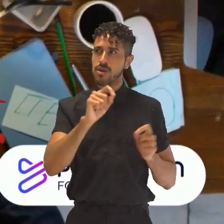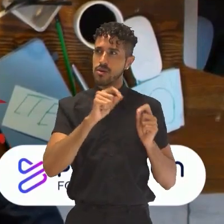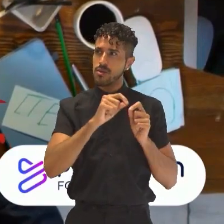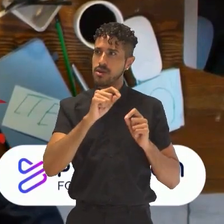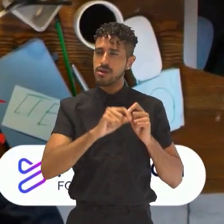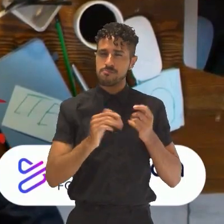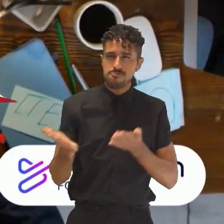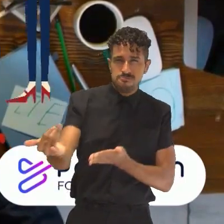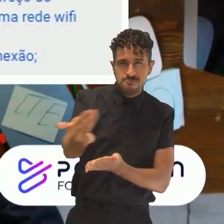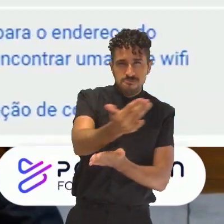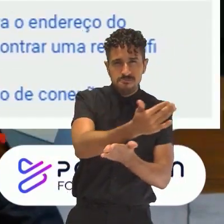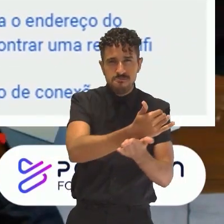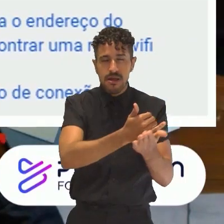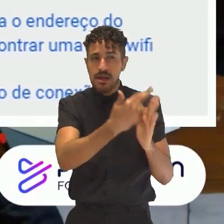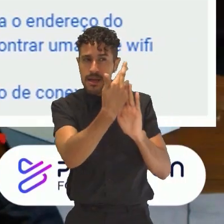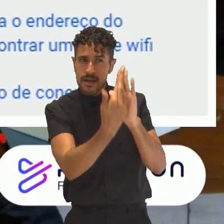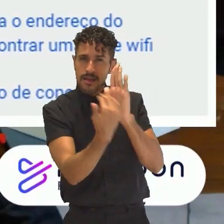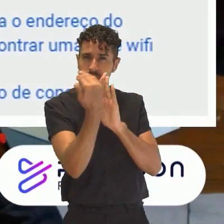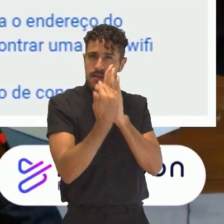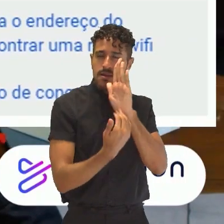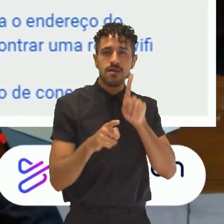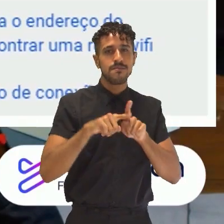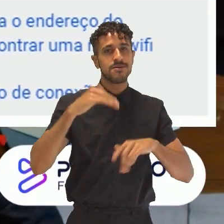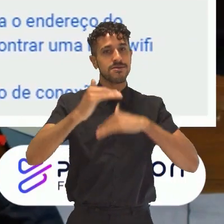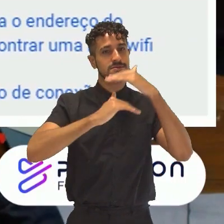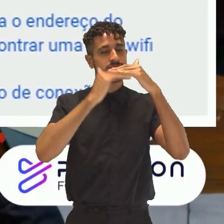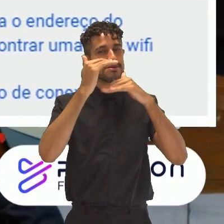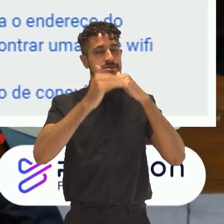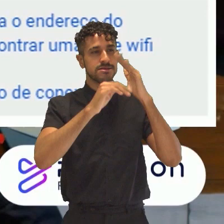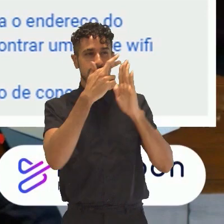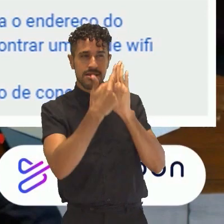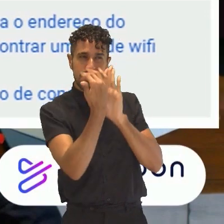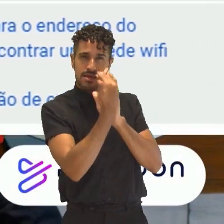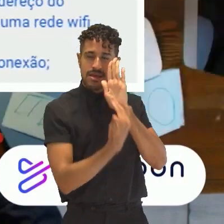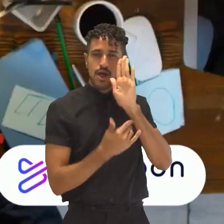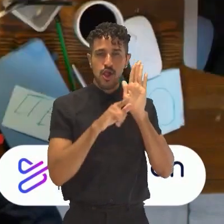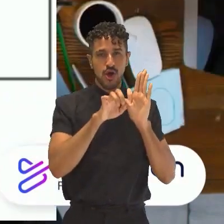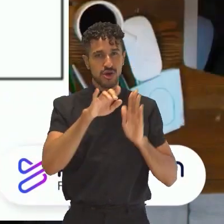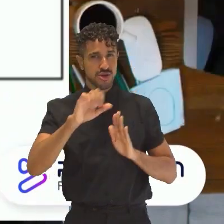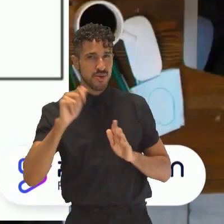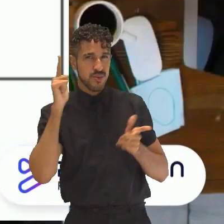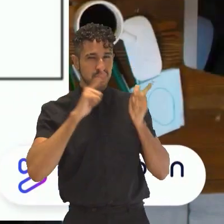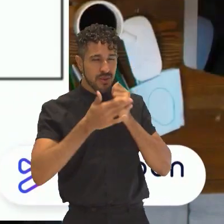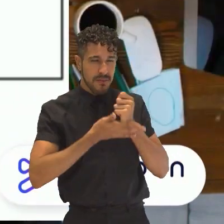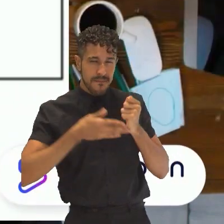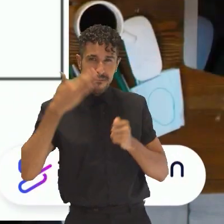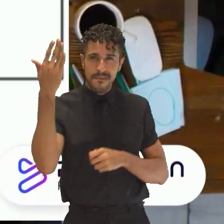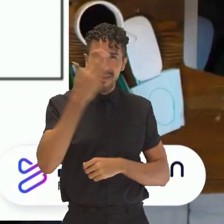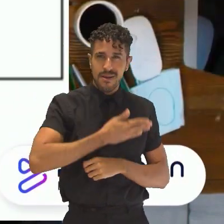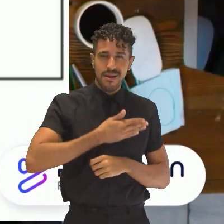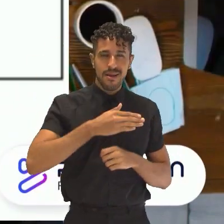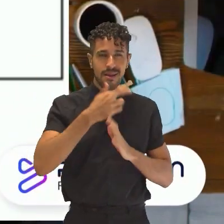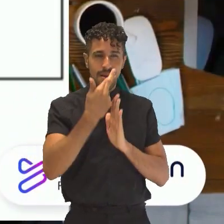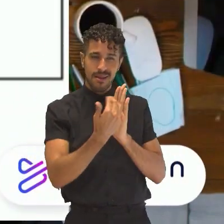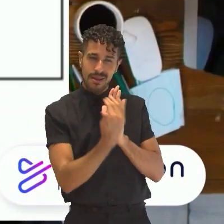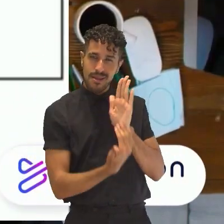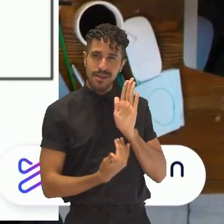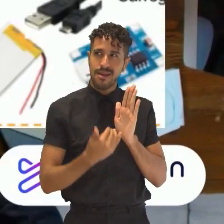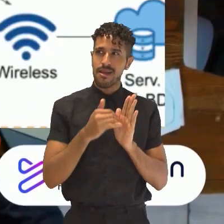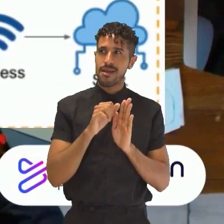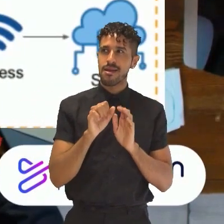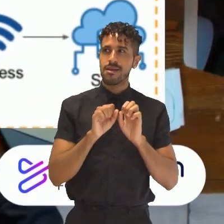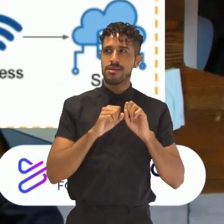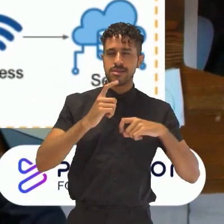realizar o levantamento de requisitos e o desenvolvimento de especificações lógicas, para embasar a aquisição de componentes de hardware,